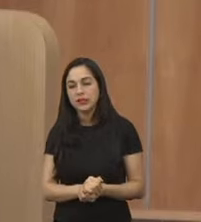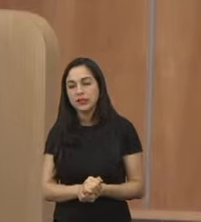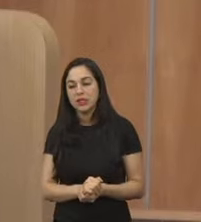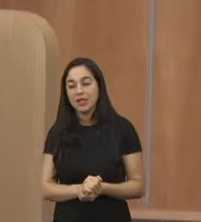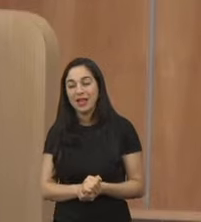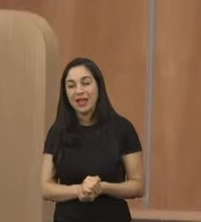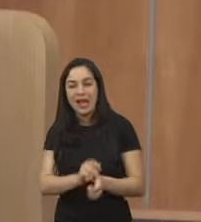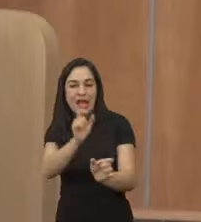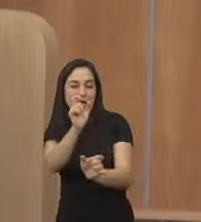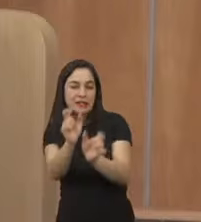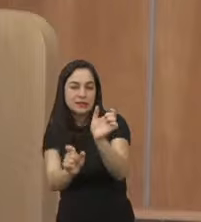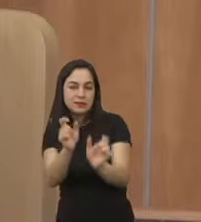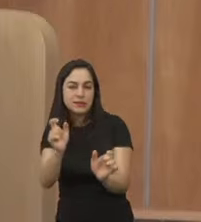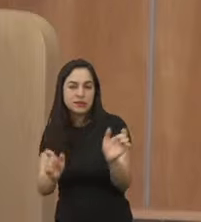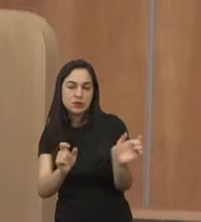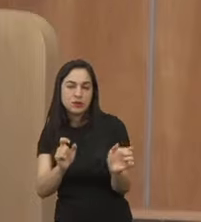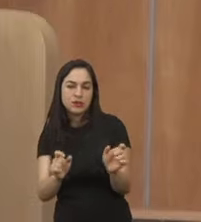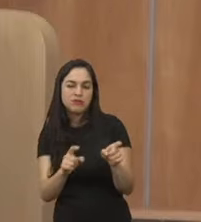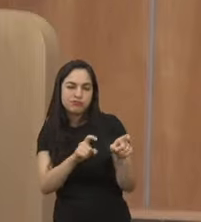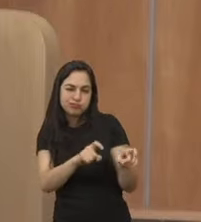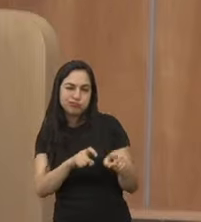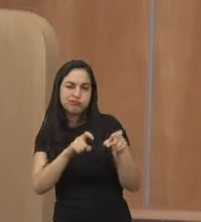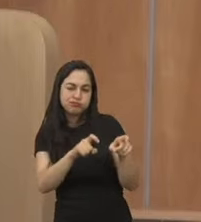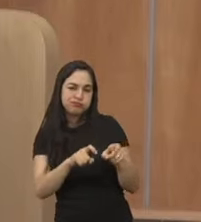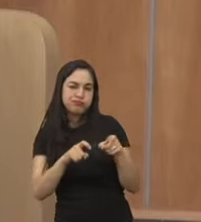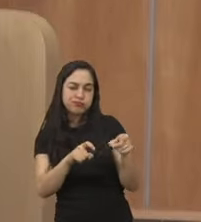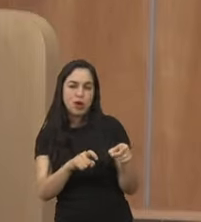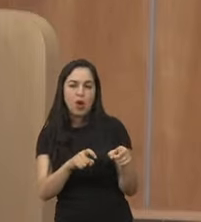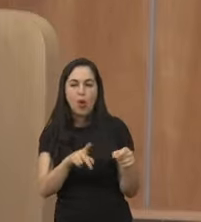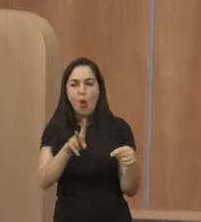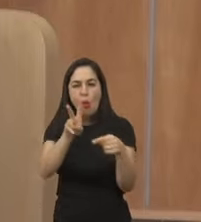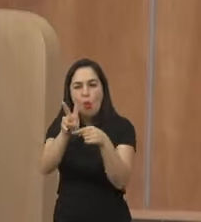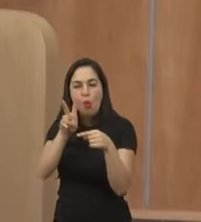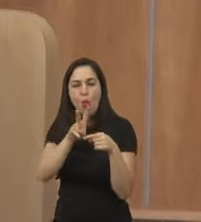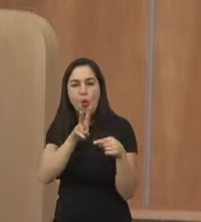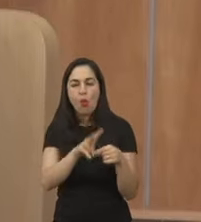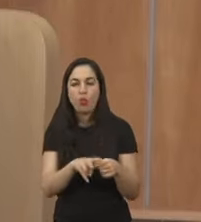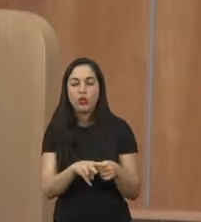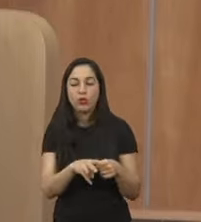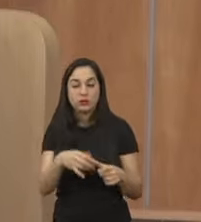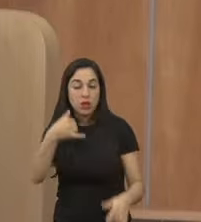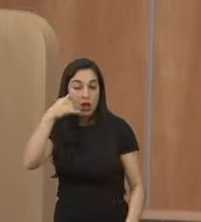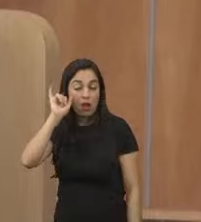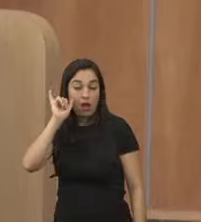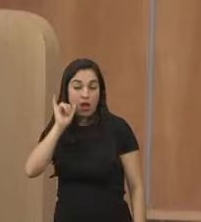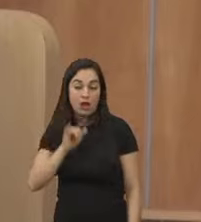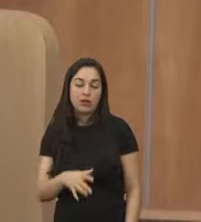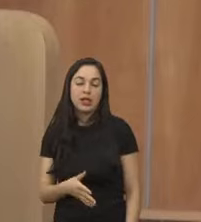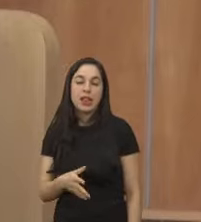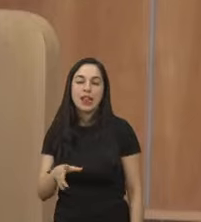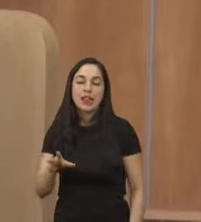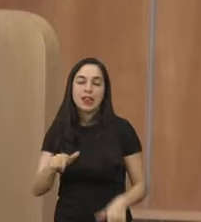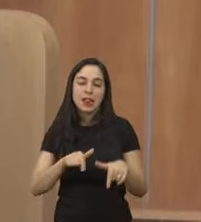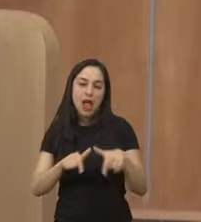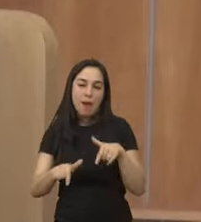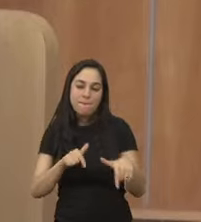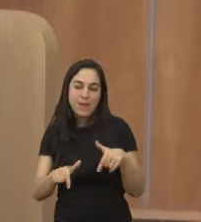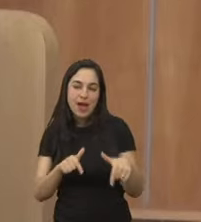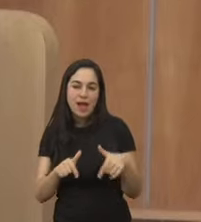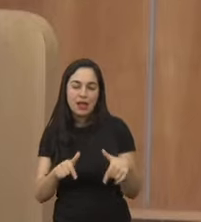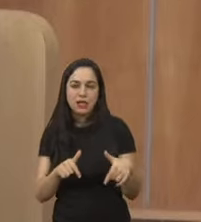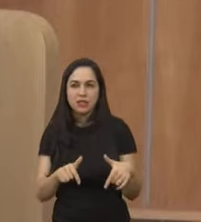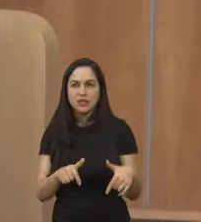as pessoas da pecuária, gente, eles trabalham de segunda a sábado, e às vezes